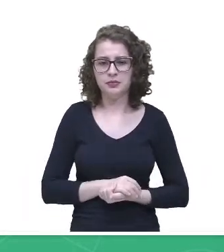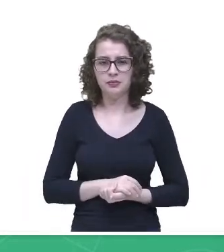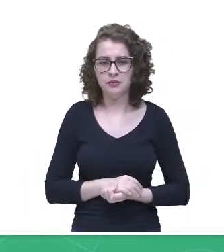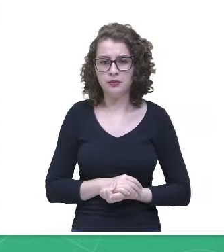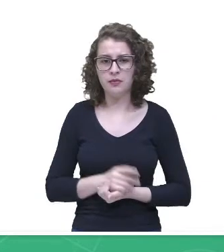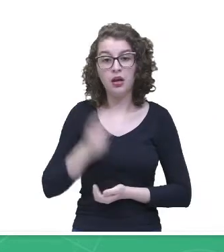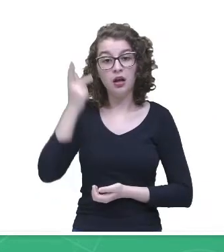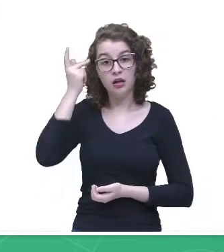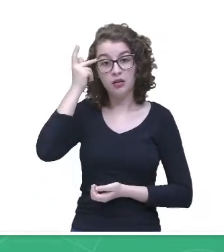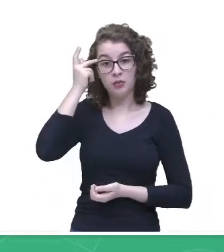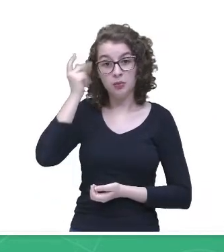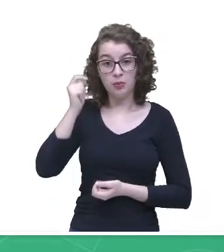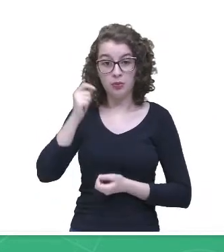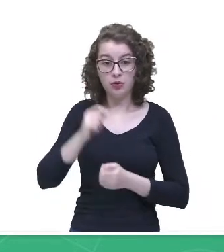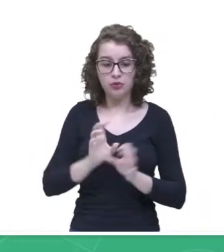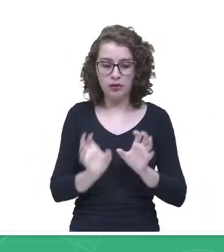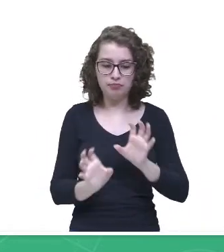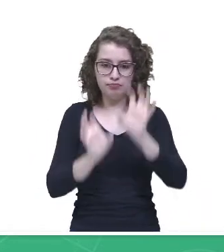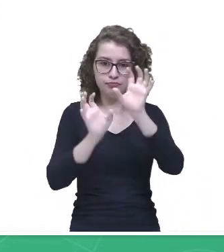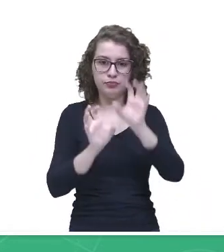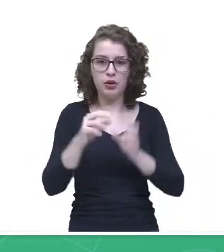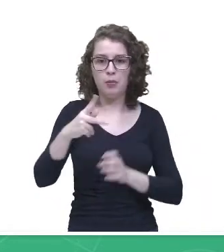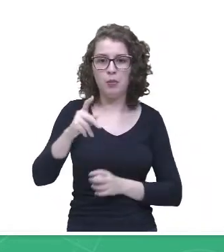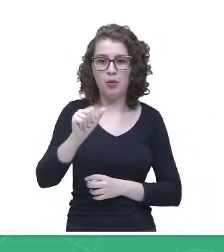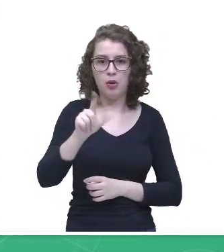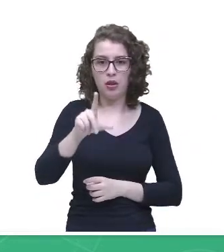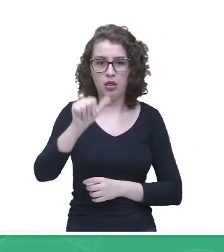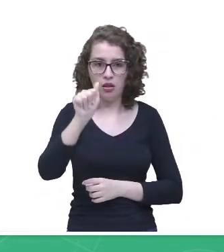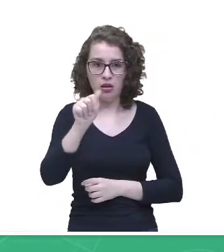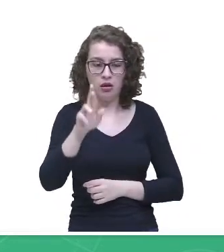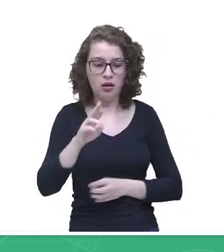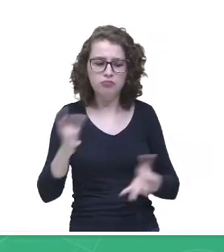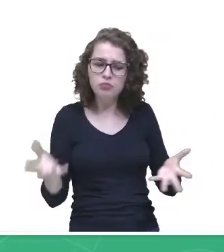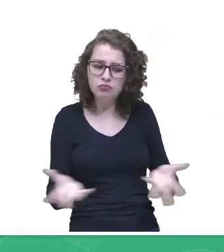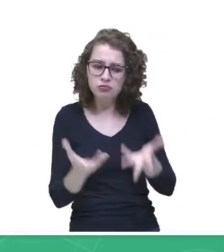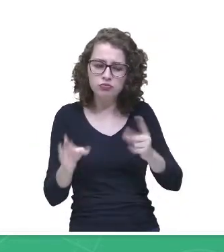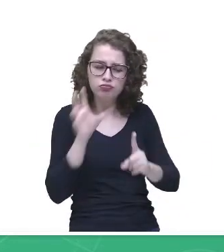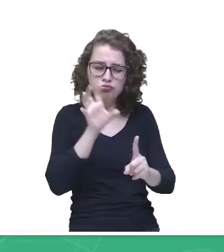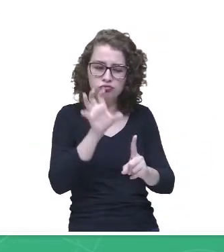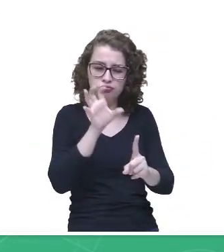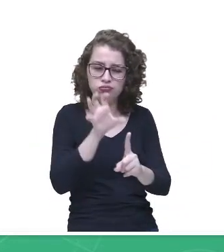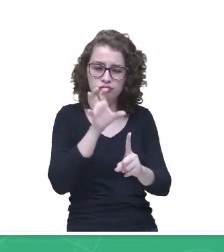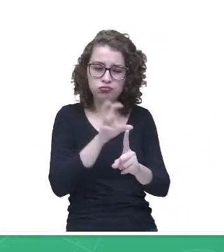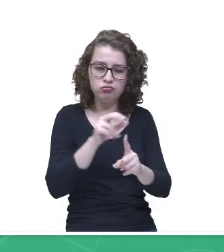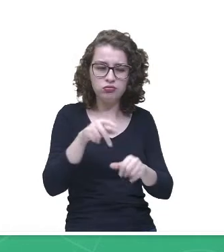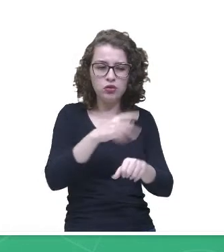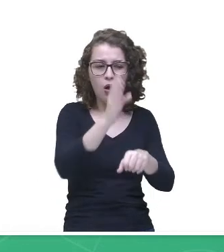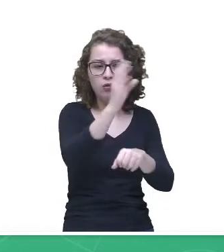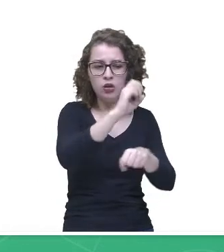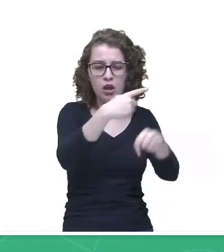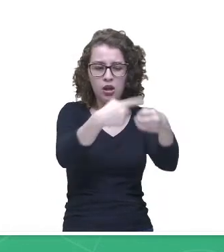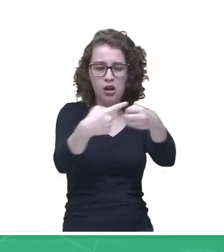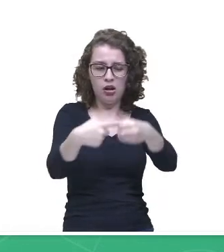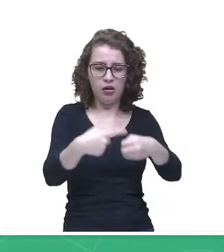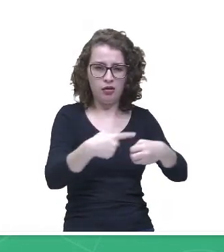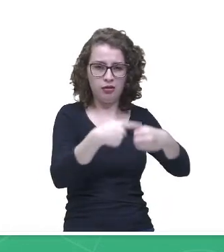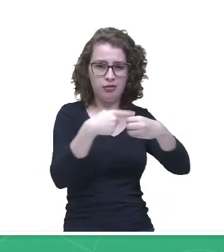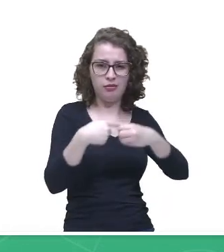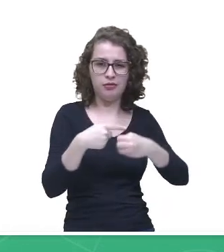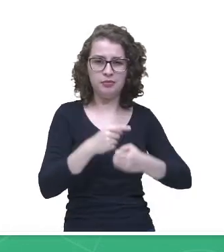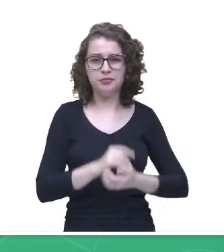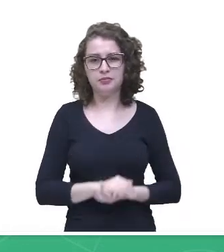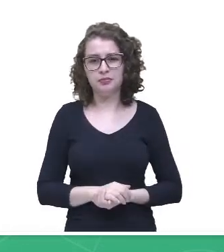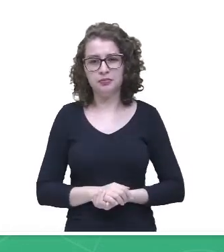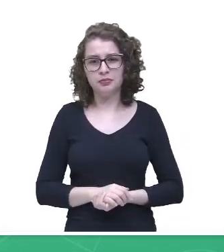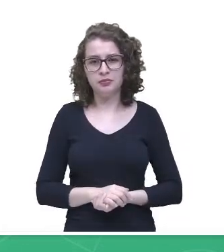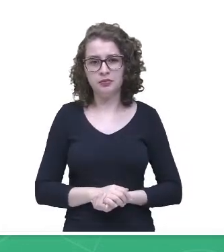vai polarizar, que vai ter influência não só sobre as cidades aqui do próprio Brasil, mas também, né,